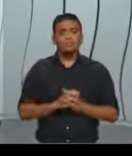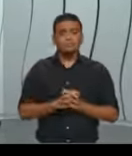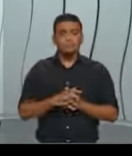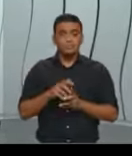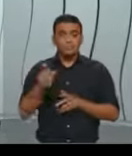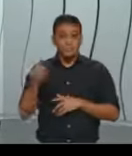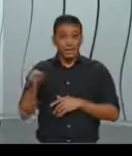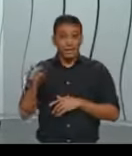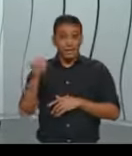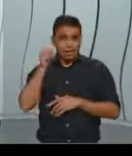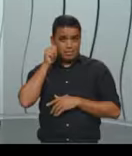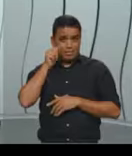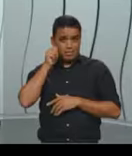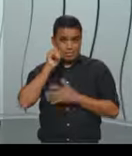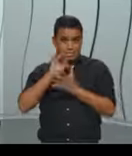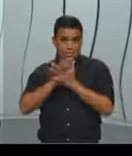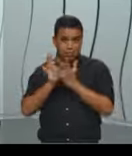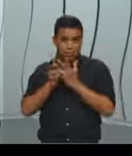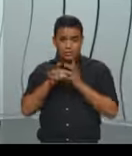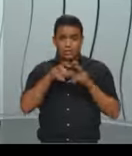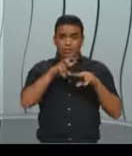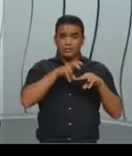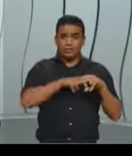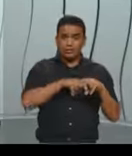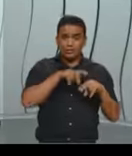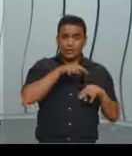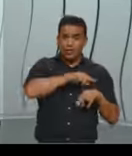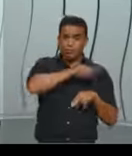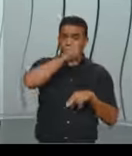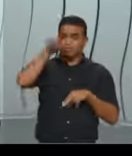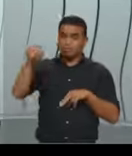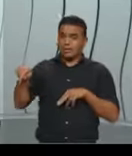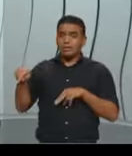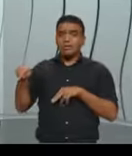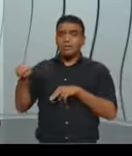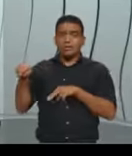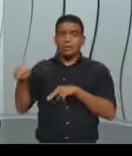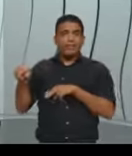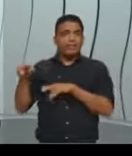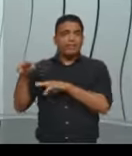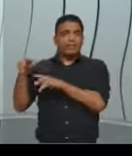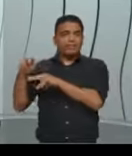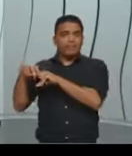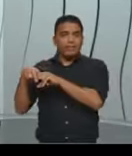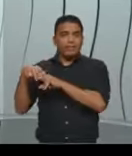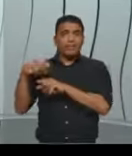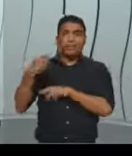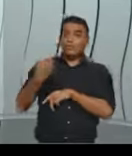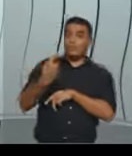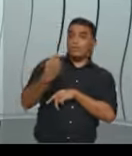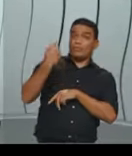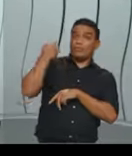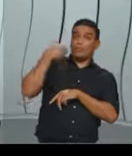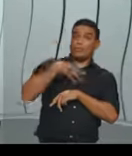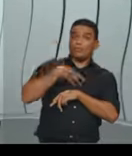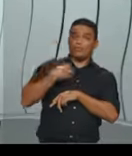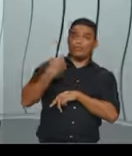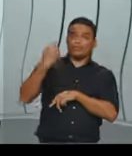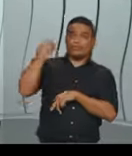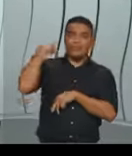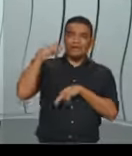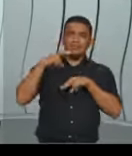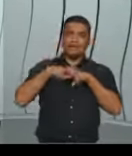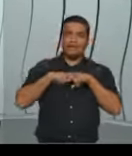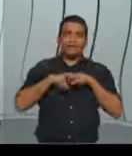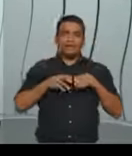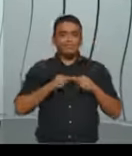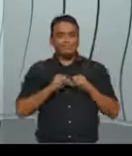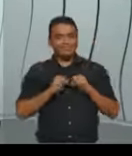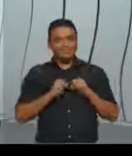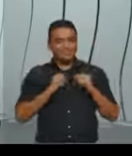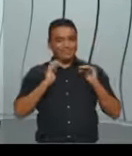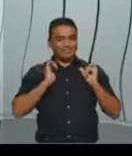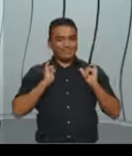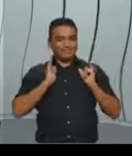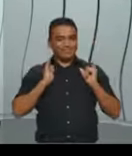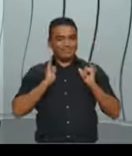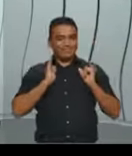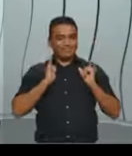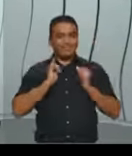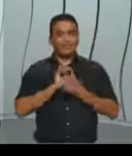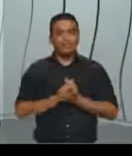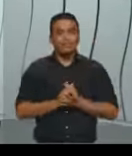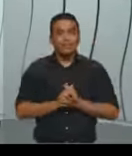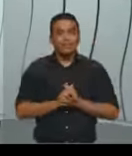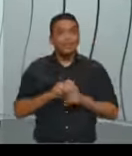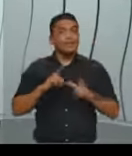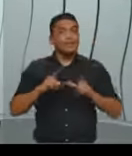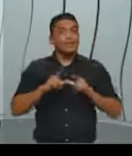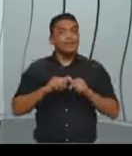esposa dirigindo e eu como passageiro. O Lucas não, porque o Lucas é criança e vai na cadeirinha. Então, ali é o tipo de arranjo. Mas eu falo assim, não, a gente